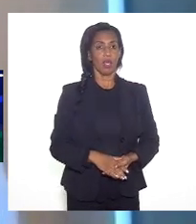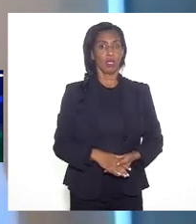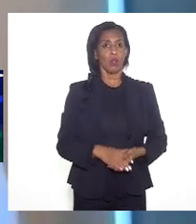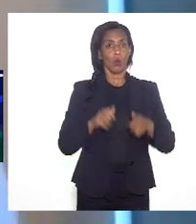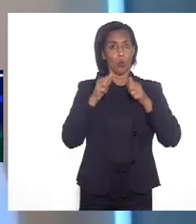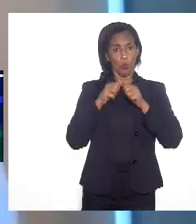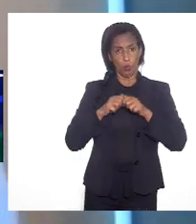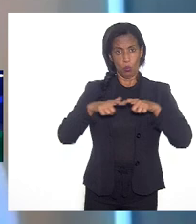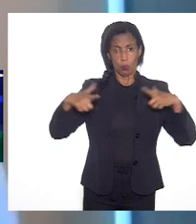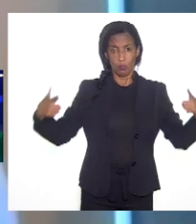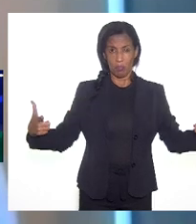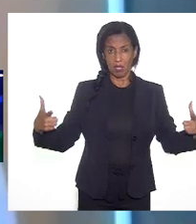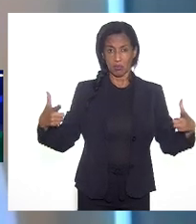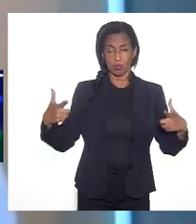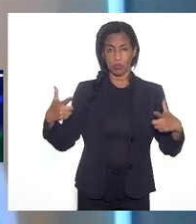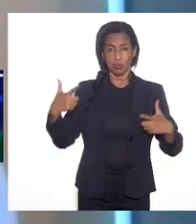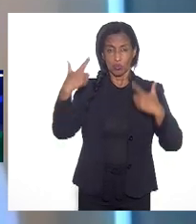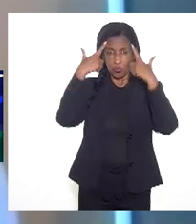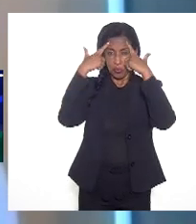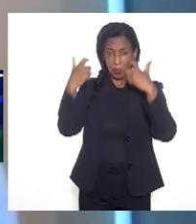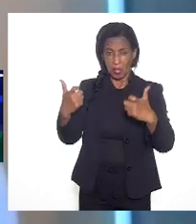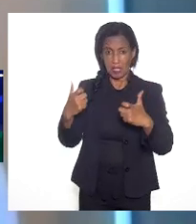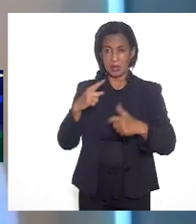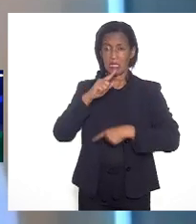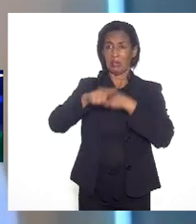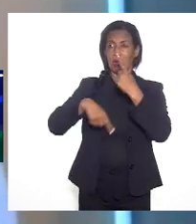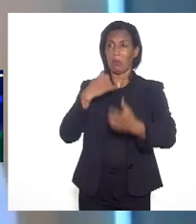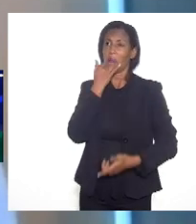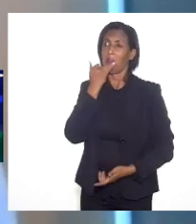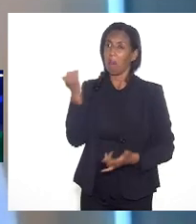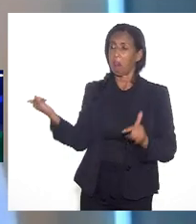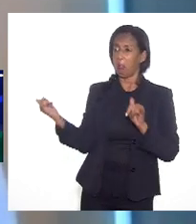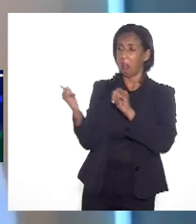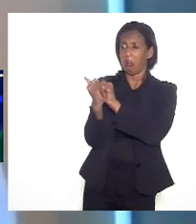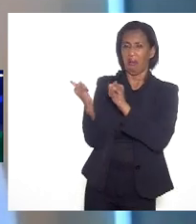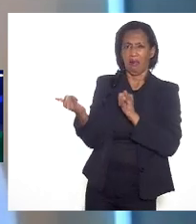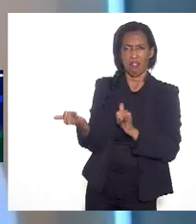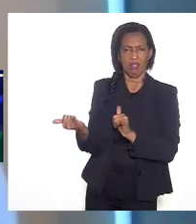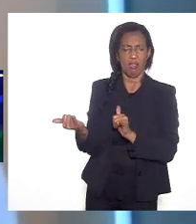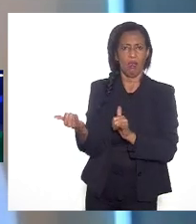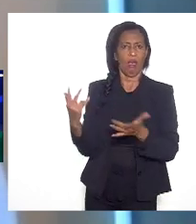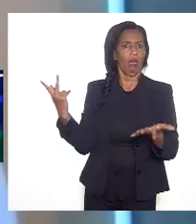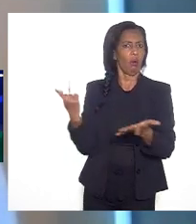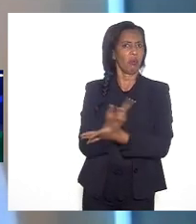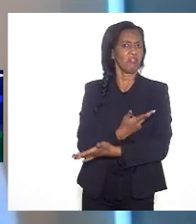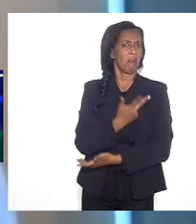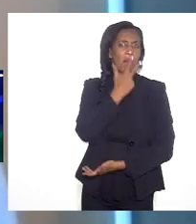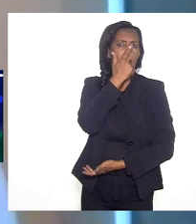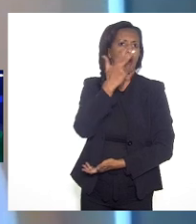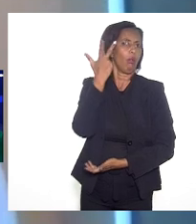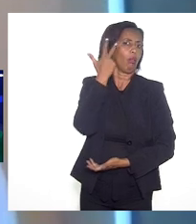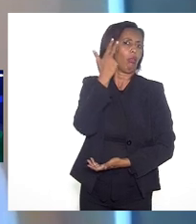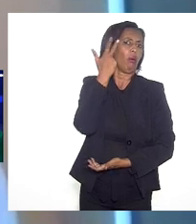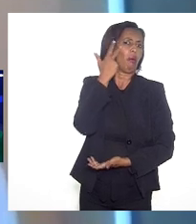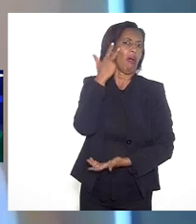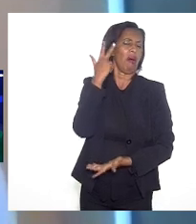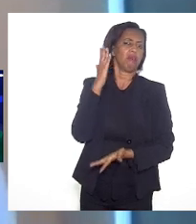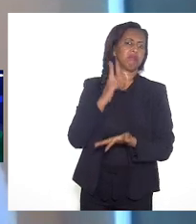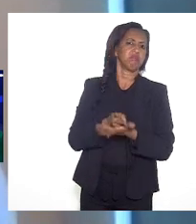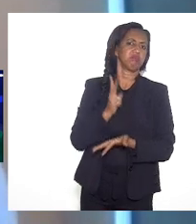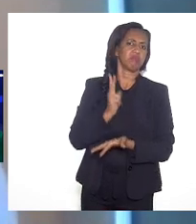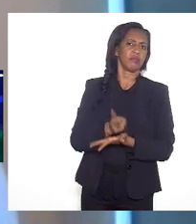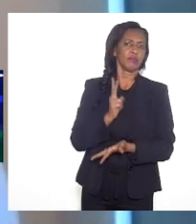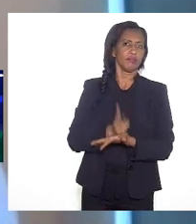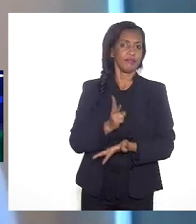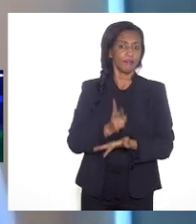violência seguidos de pedido de desculpa instauram um ciclo cujo desfecho tem se tornado muito frequente.